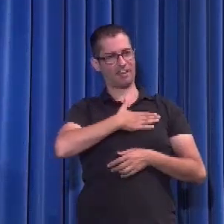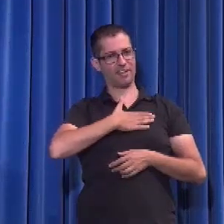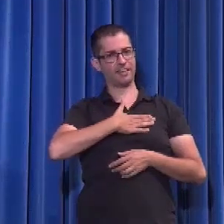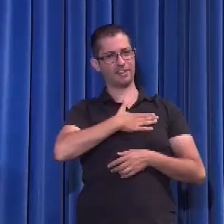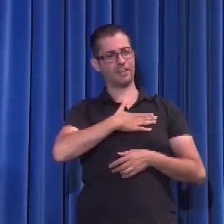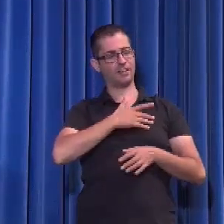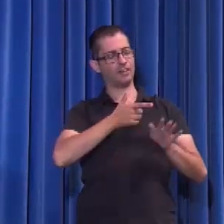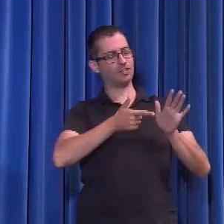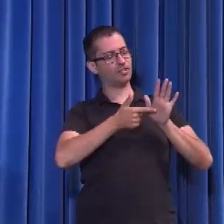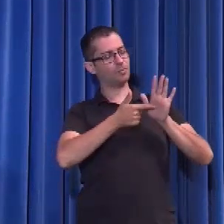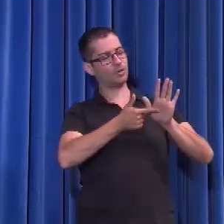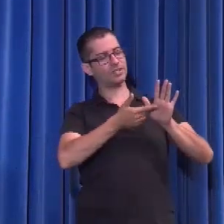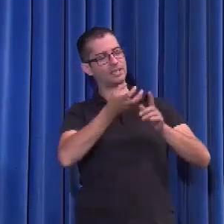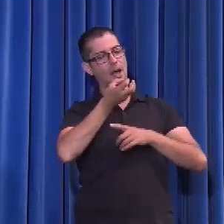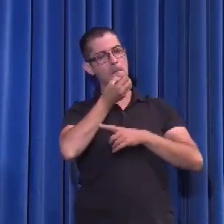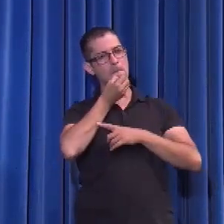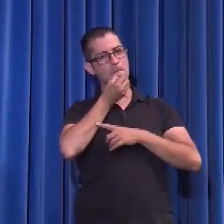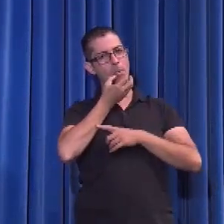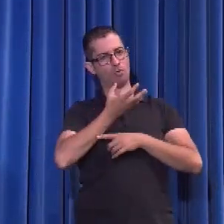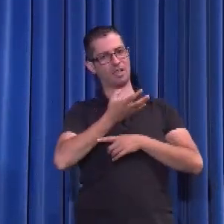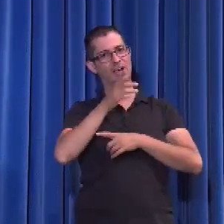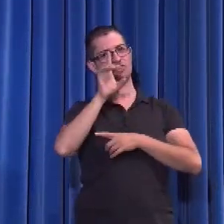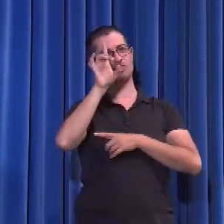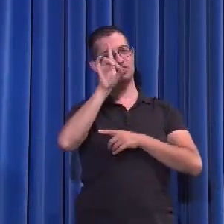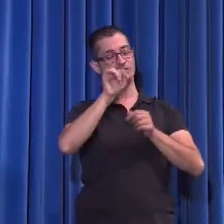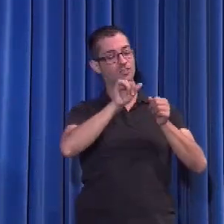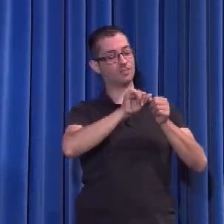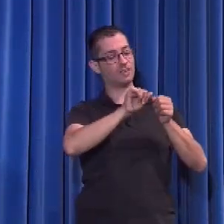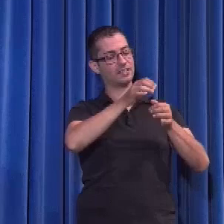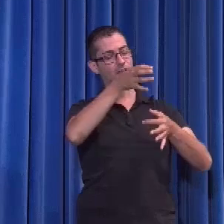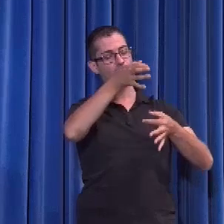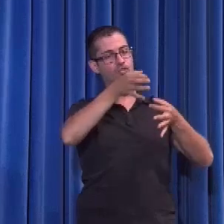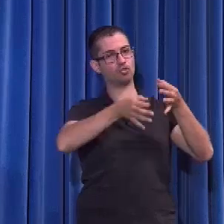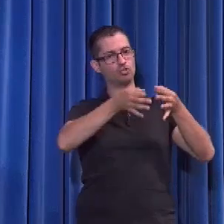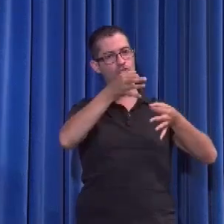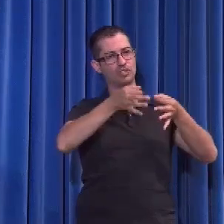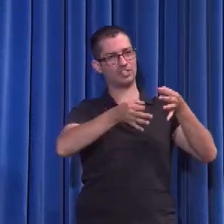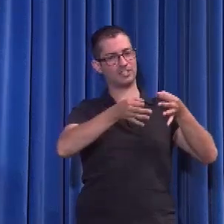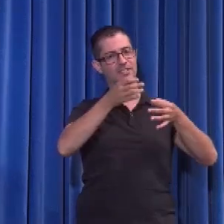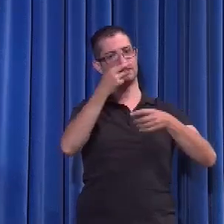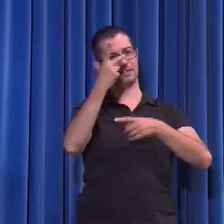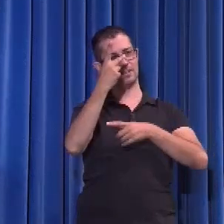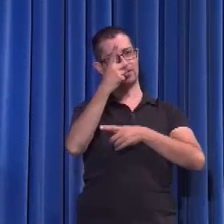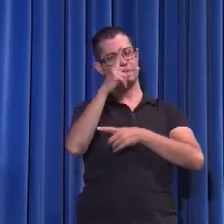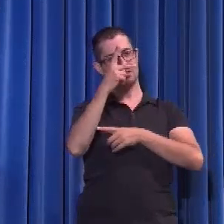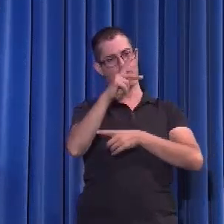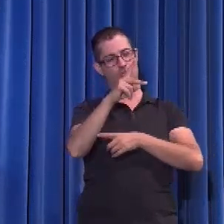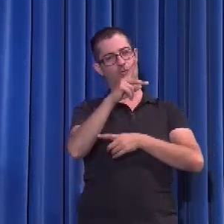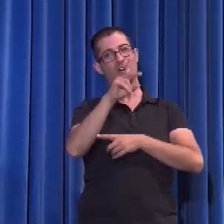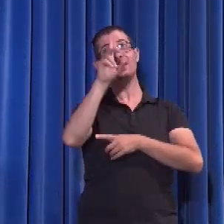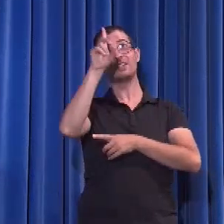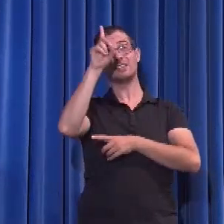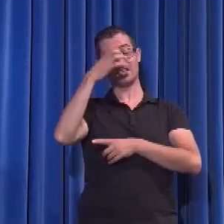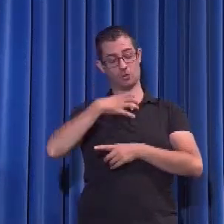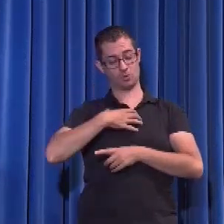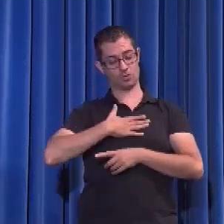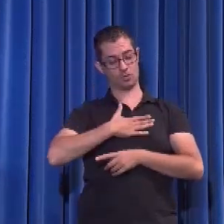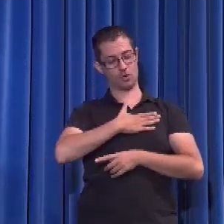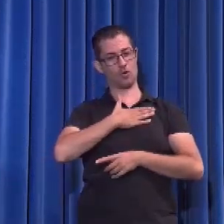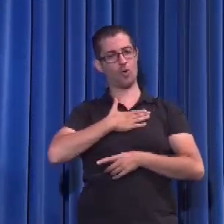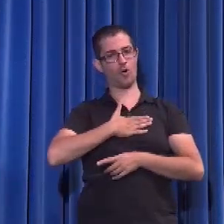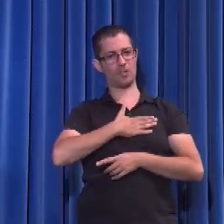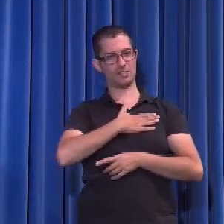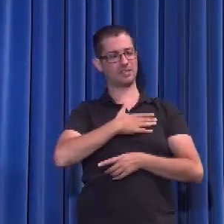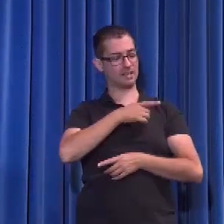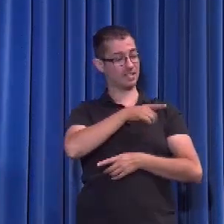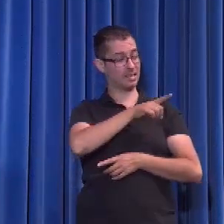mostrar bondade, de executar o julgamento, a justiça, que é a sua retidão. Deus se agrada de que